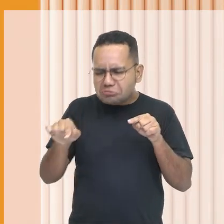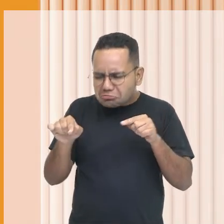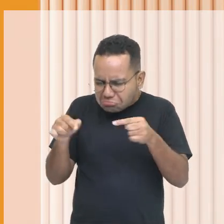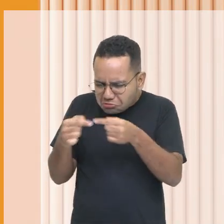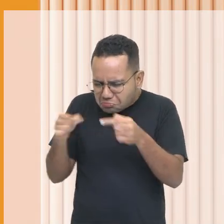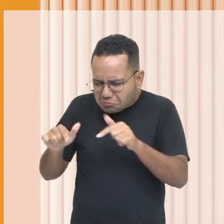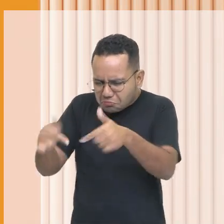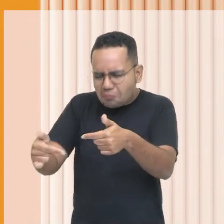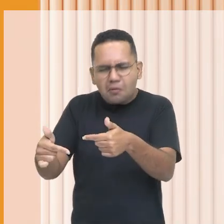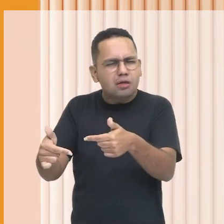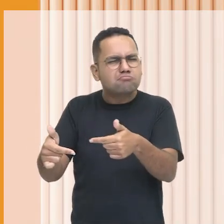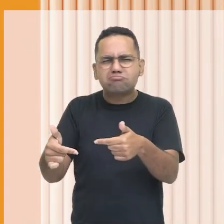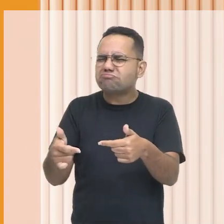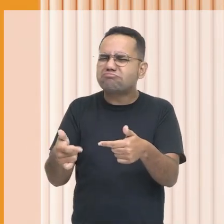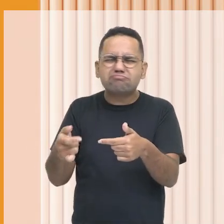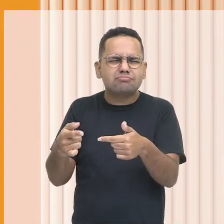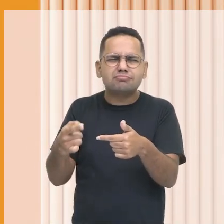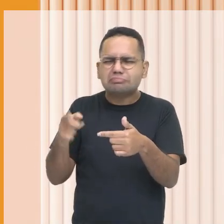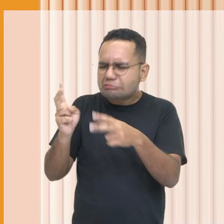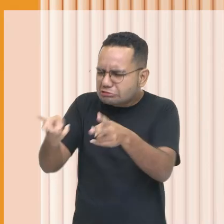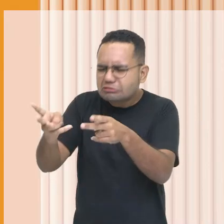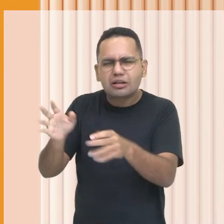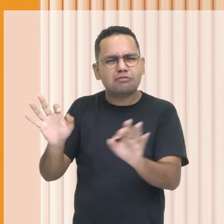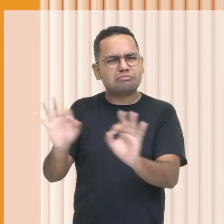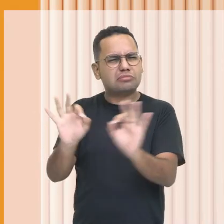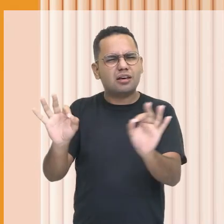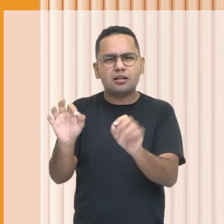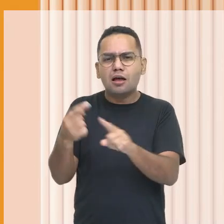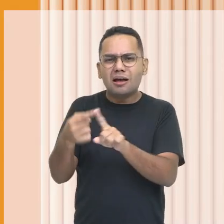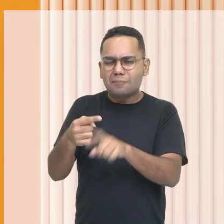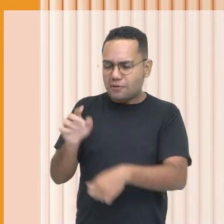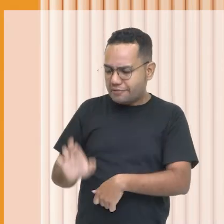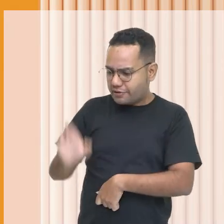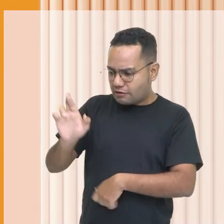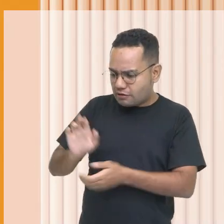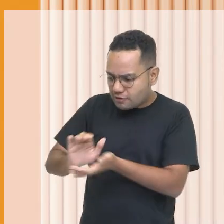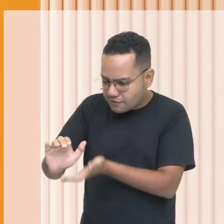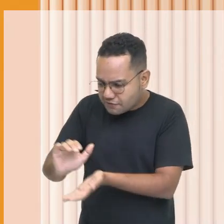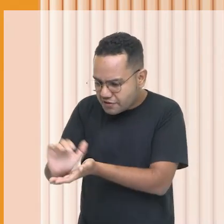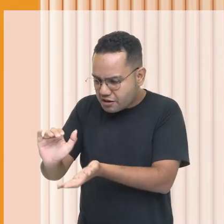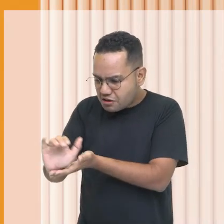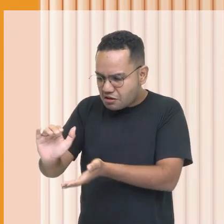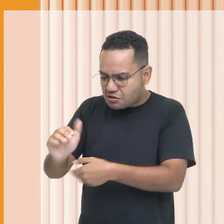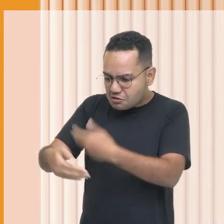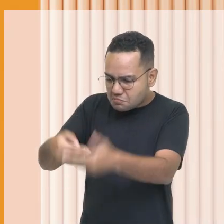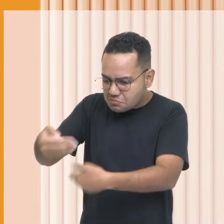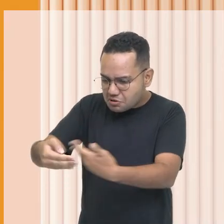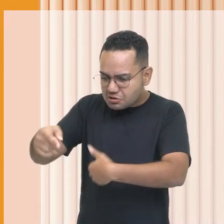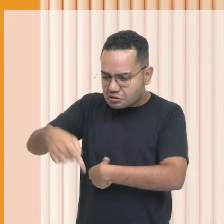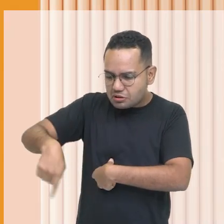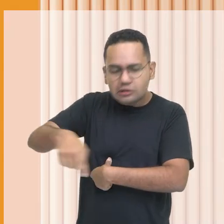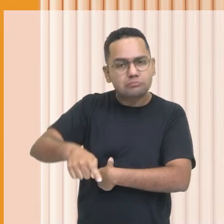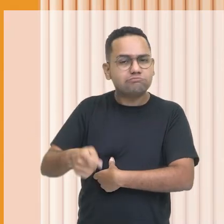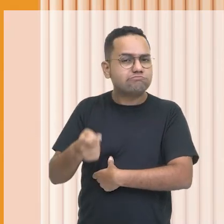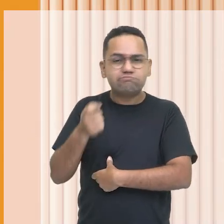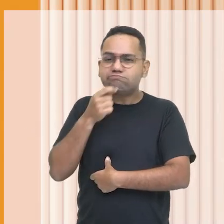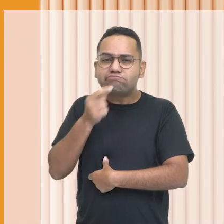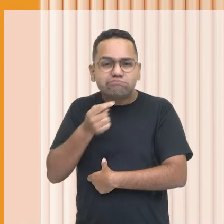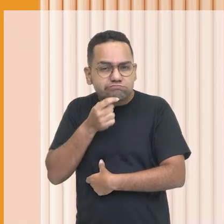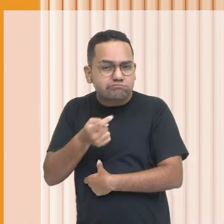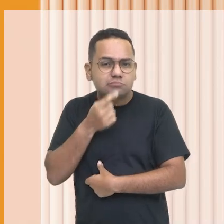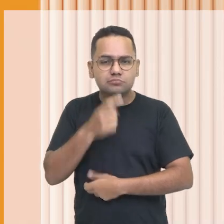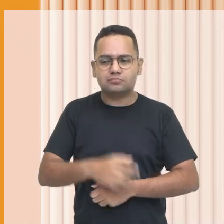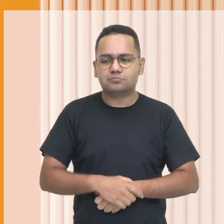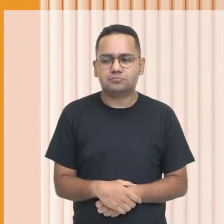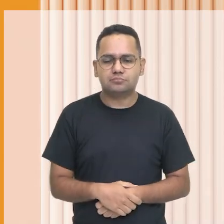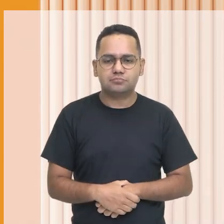porque muitos capitães donatários não vieram ou não quiseram investir dinheiro no andamento do processo de colonização. No entanto, o